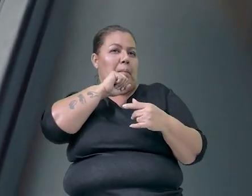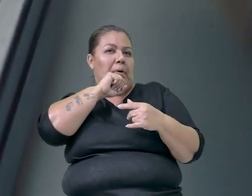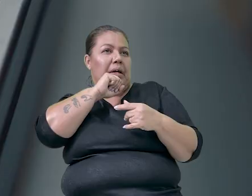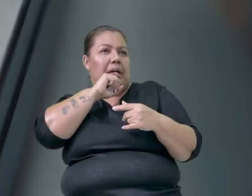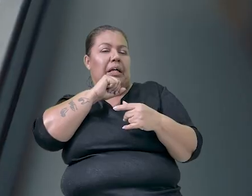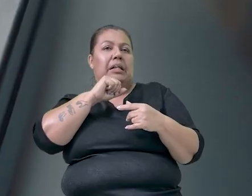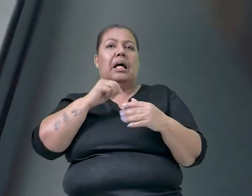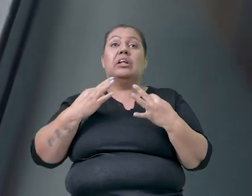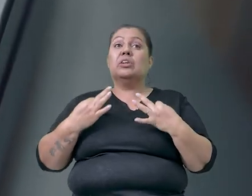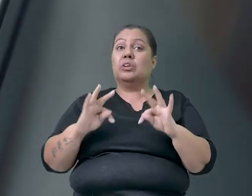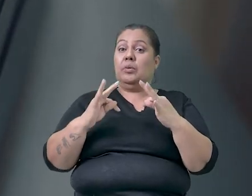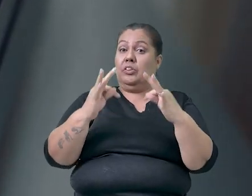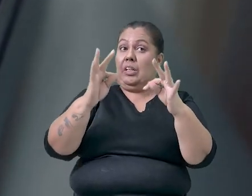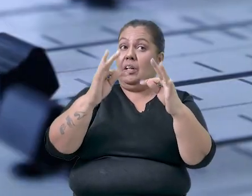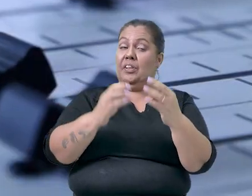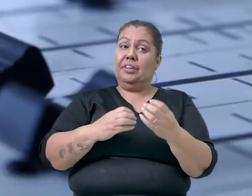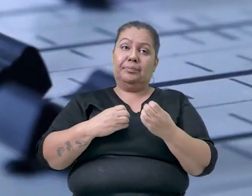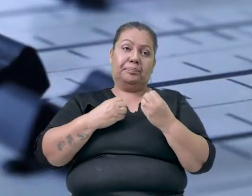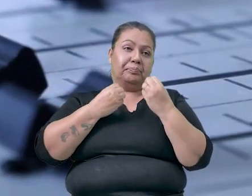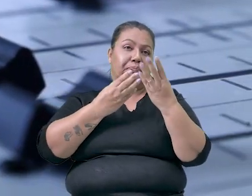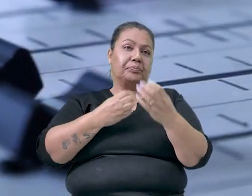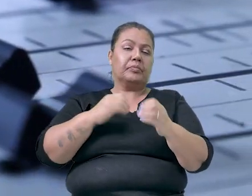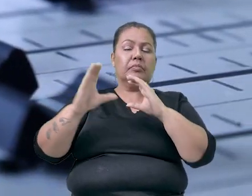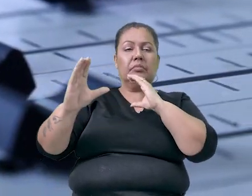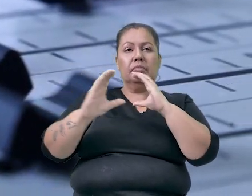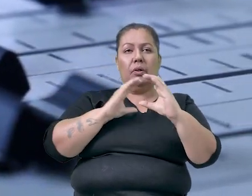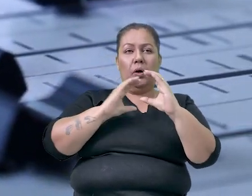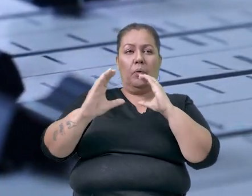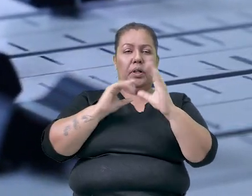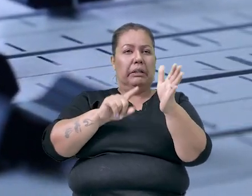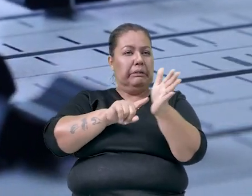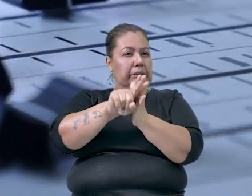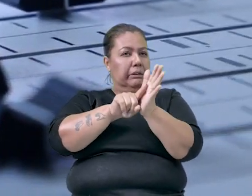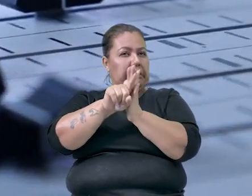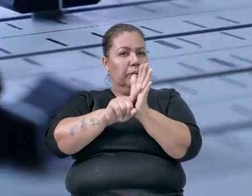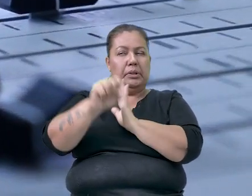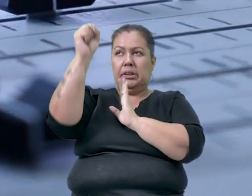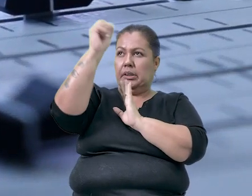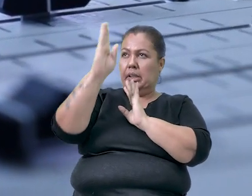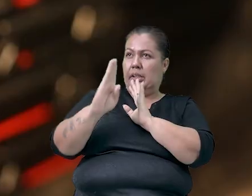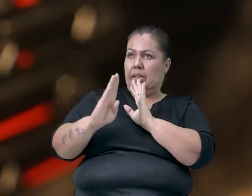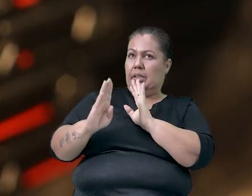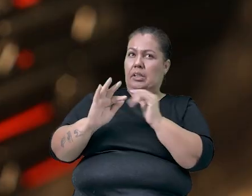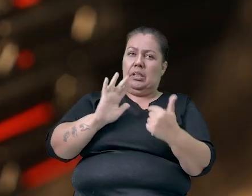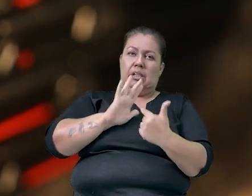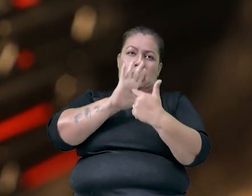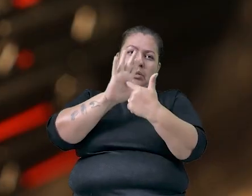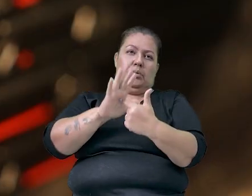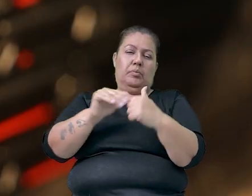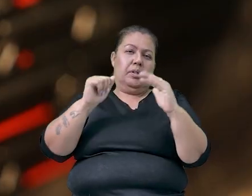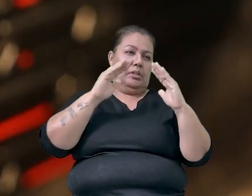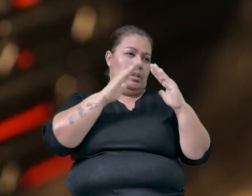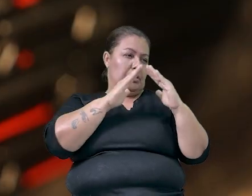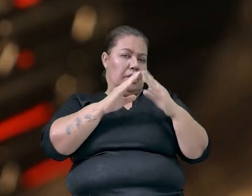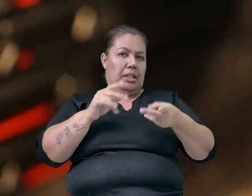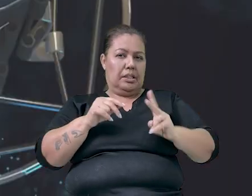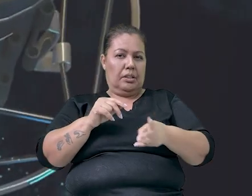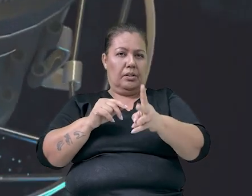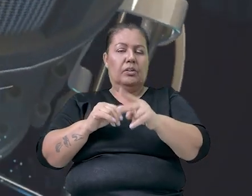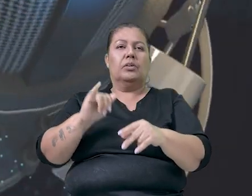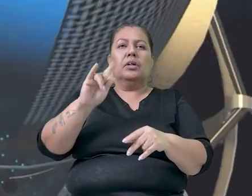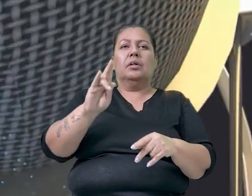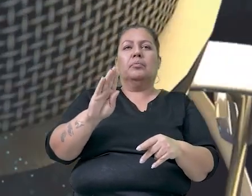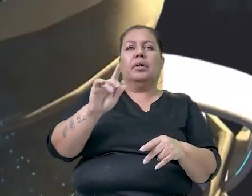Módulo de Tecnologia da Informação e Comunicação da Pesquisa Nacional por Amostra de Domicílios Contínua do